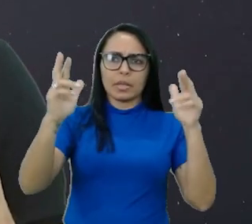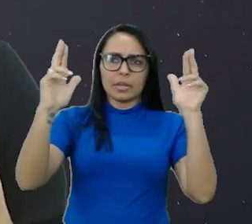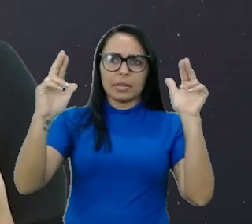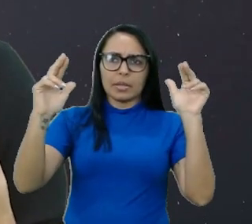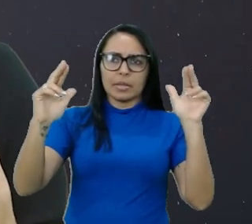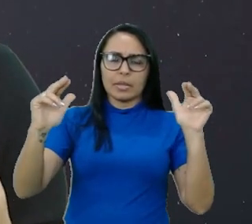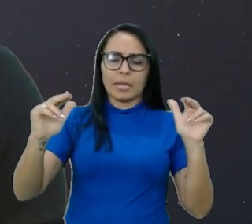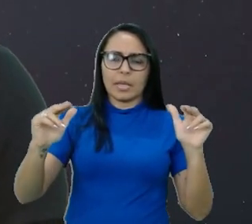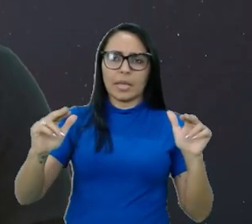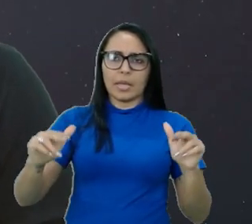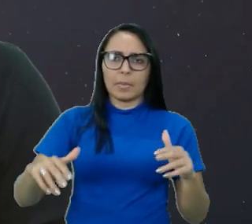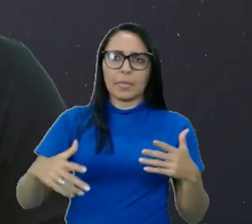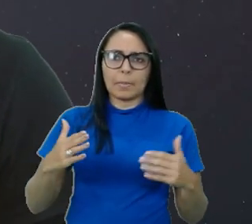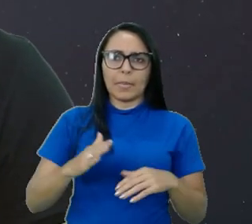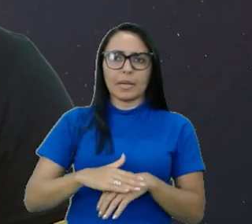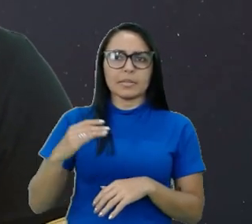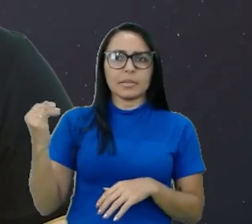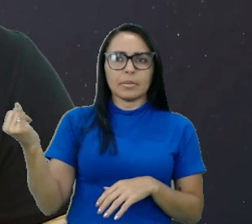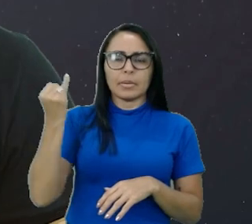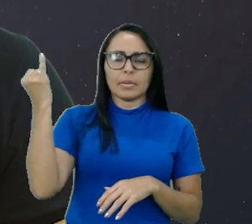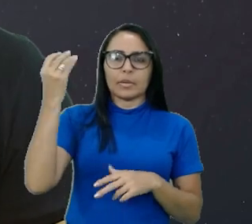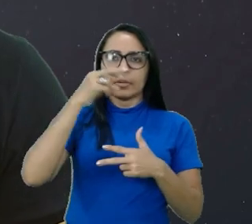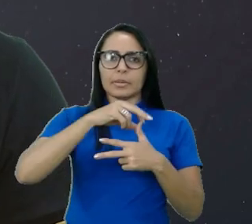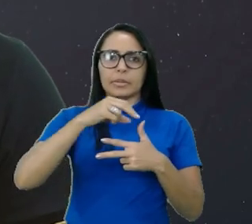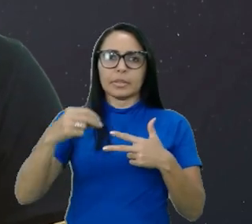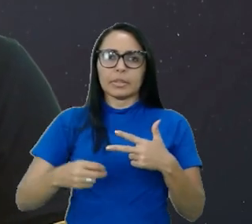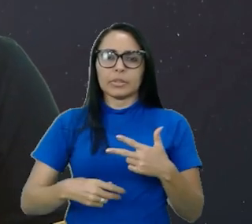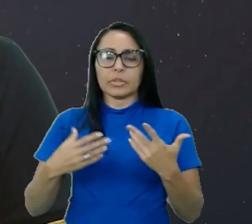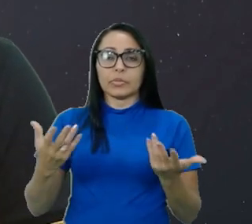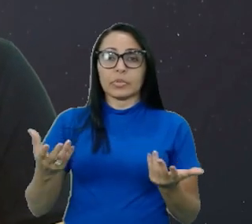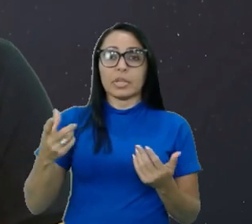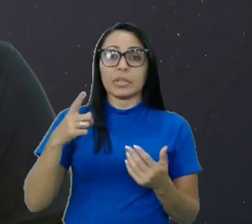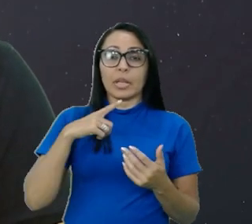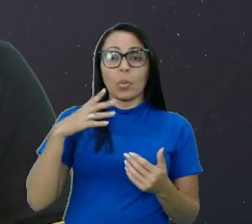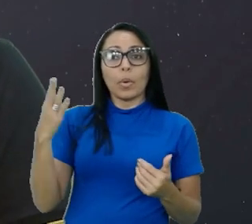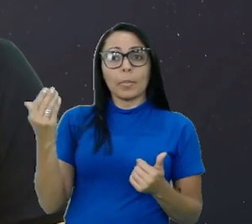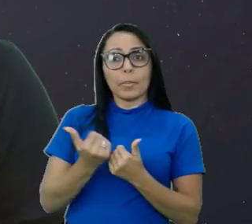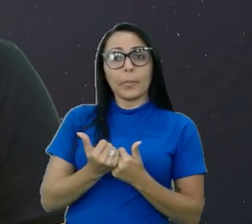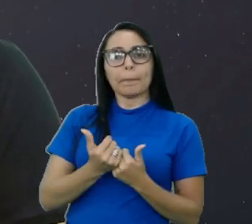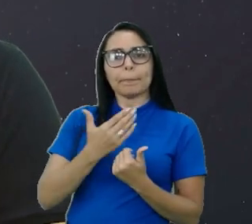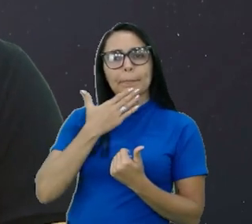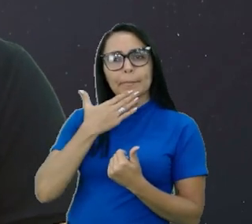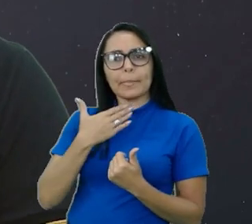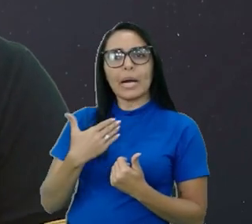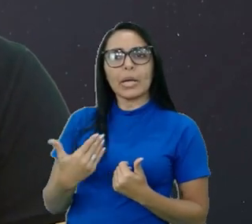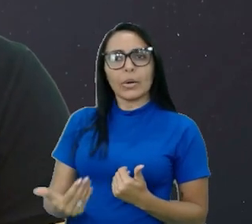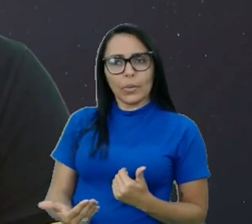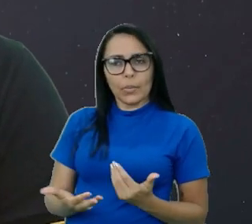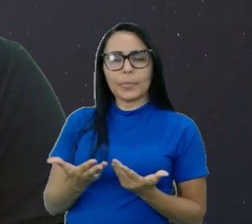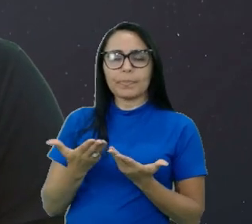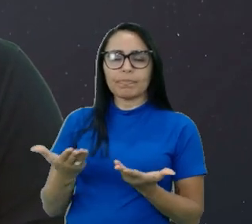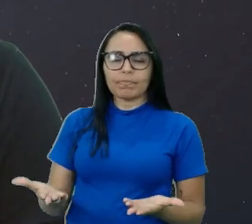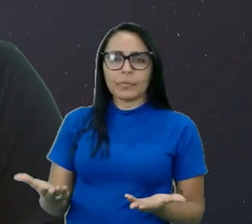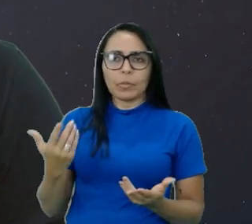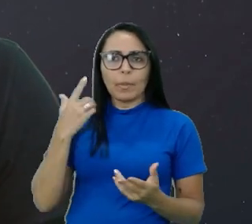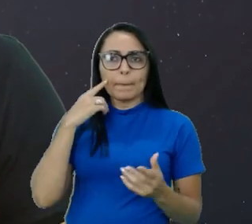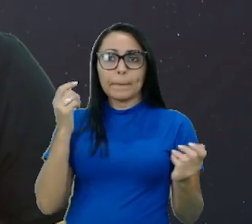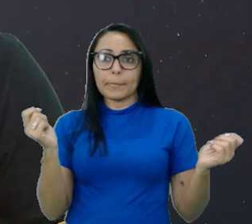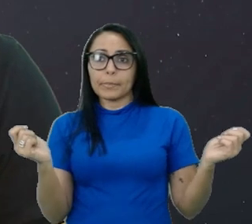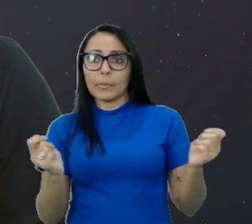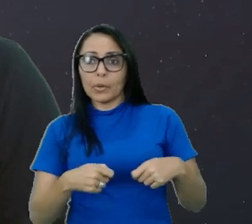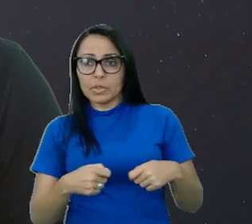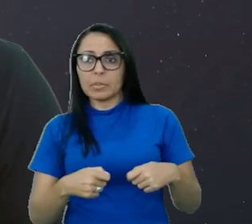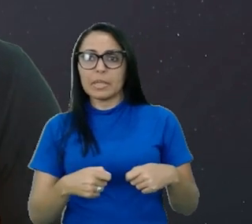mais recorrentes no Enem, para que você tenha um apoio maior, você tenha aí uma possibilidade